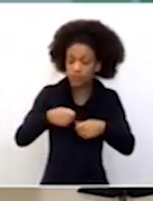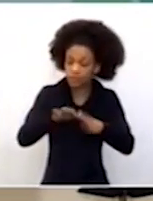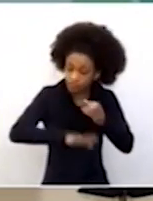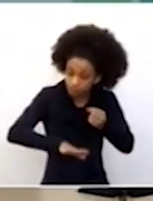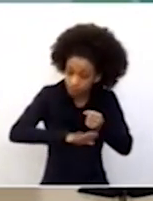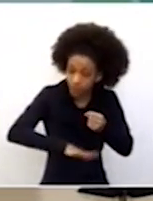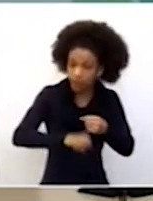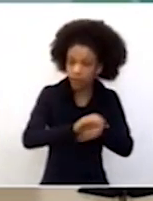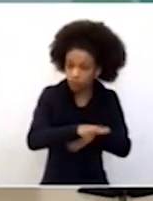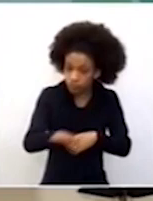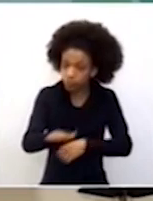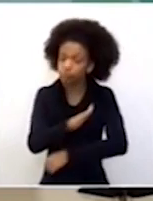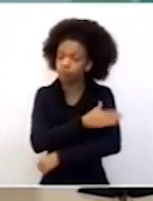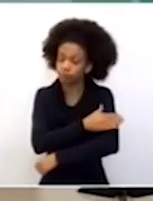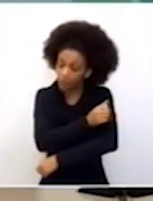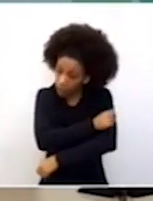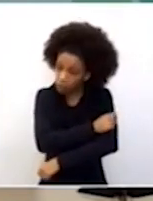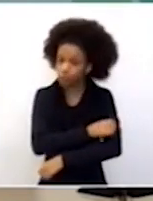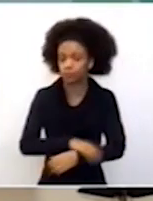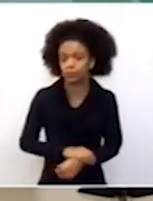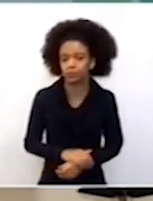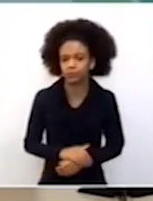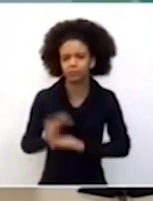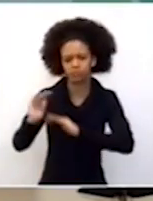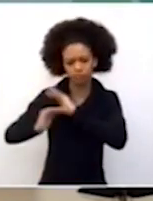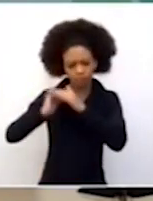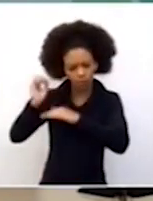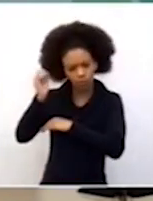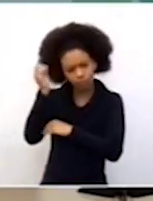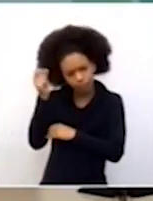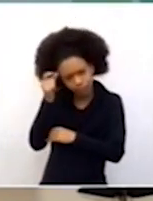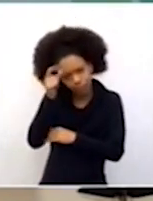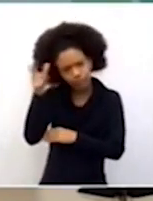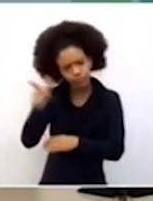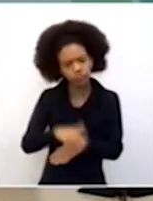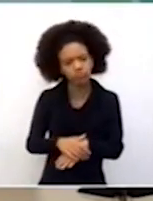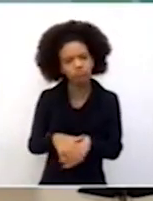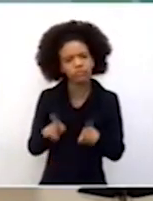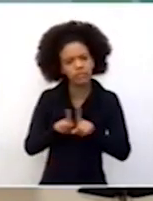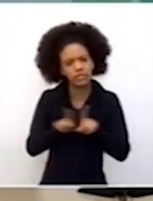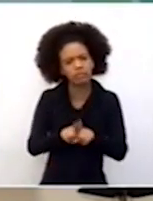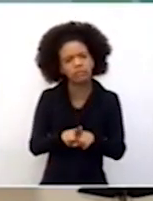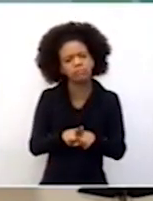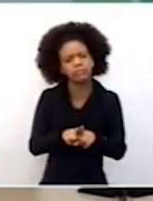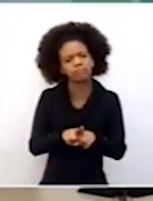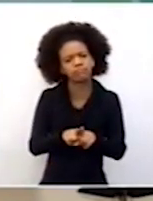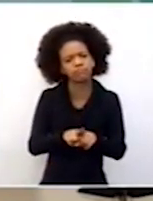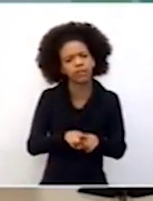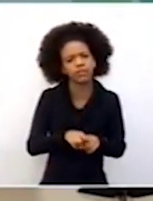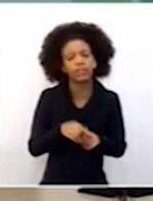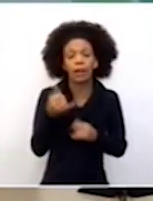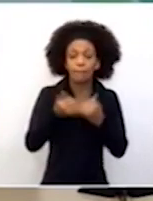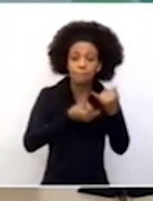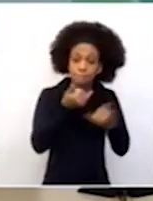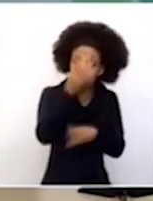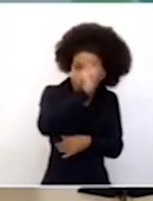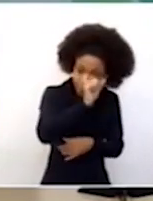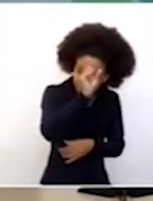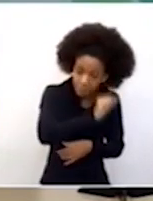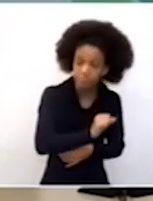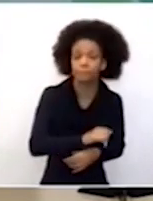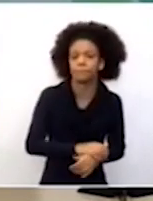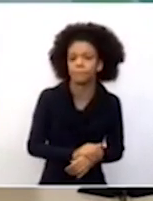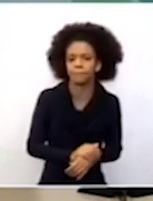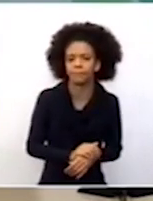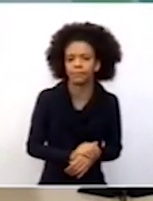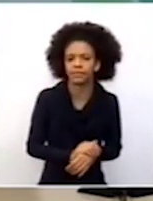desenvolver a criatividade. Bacana. A Pro Solange colocou que eles possam aprender brincando, destacando essa